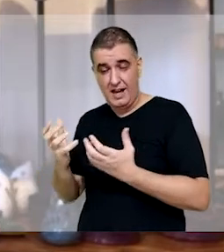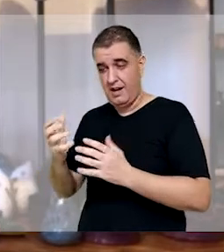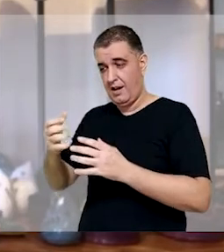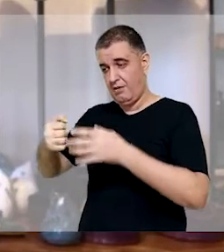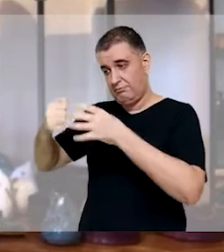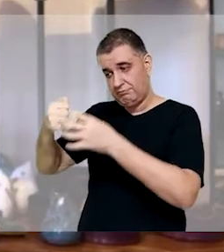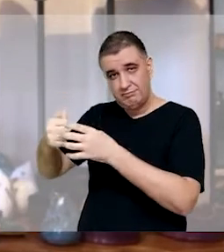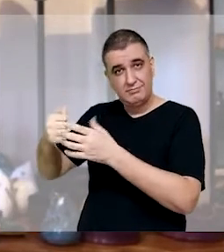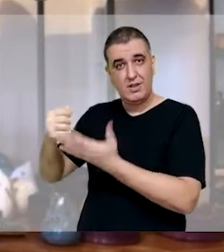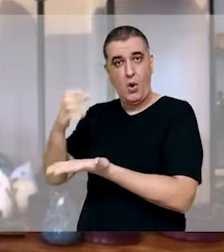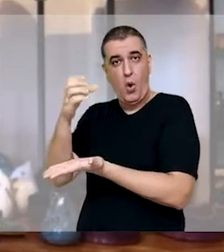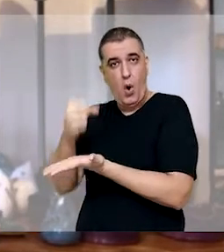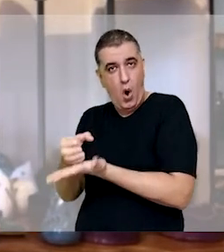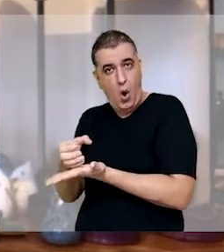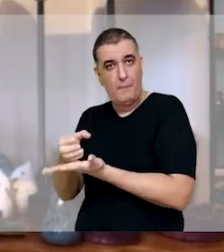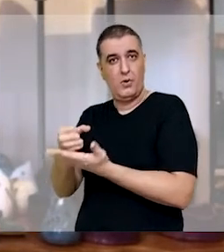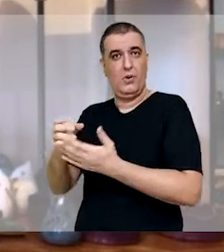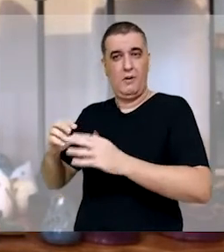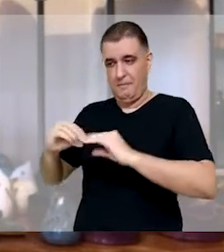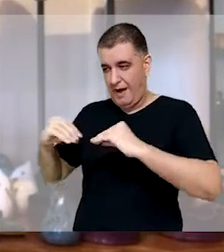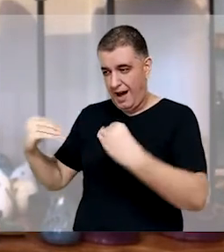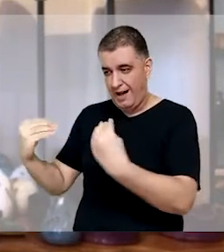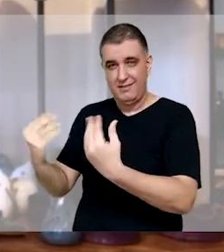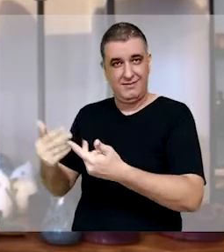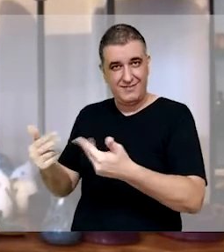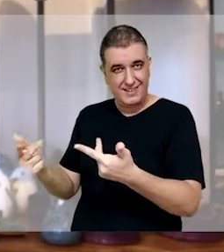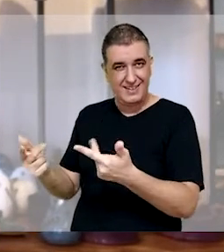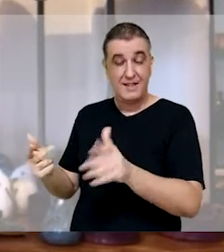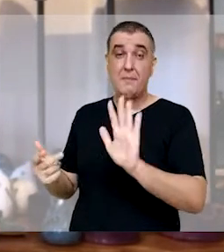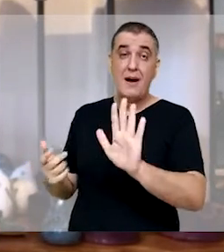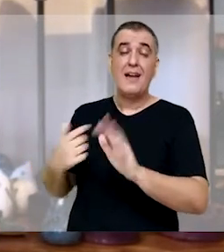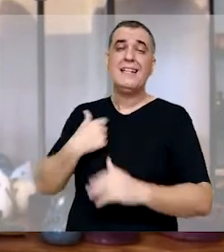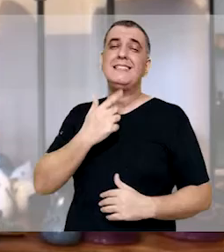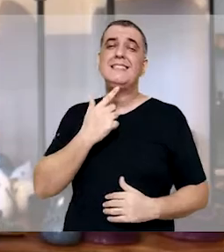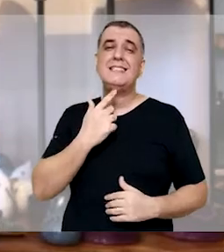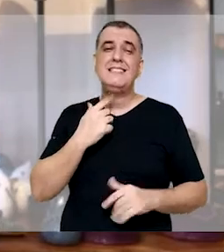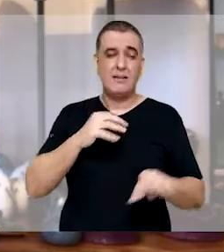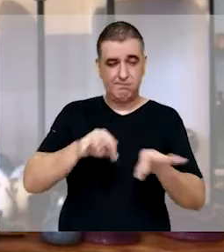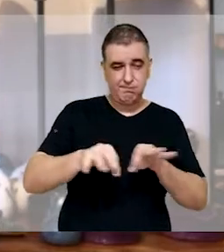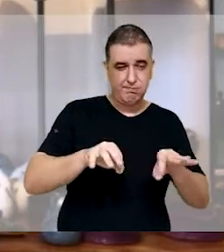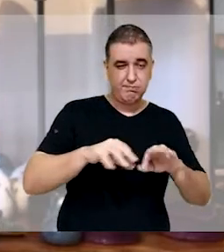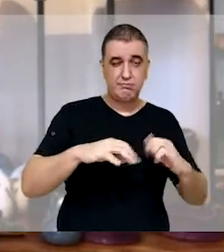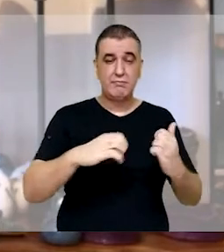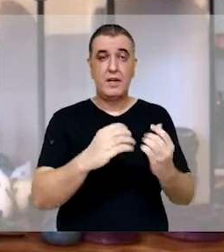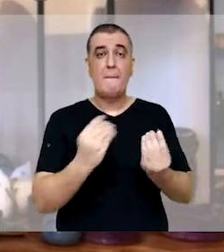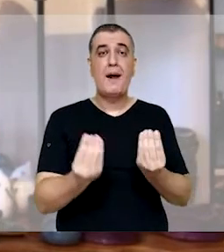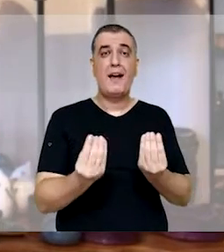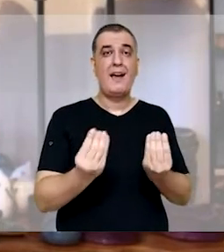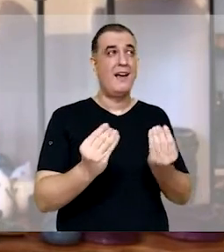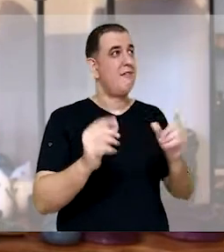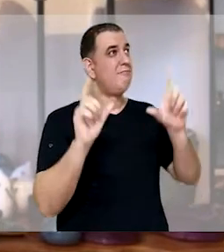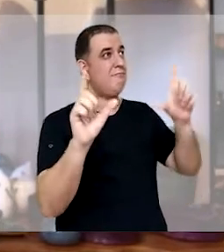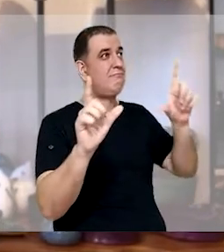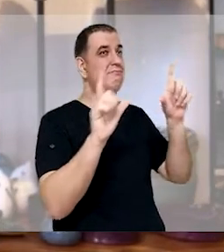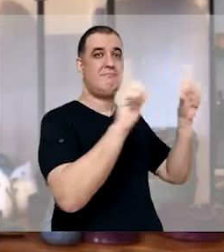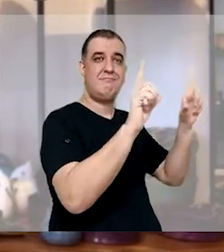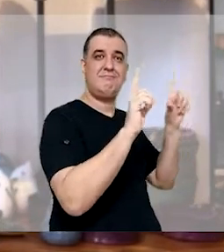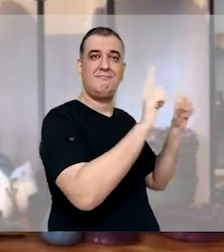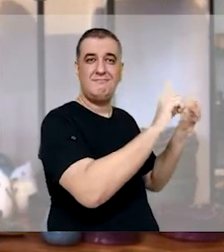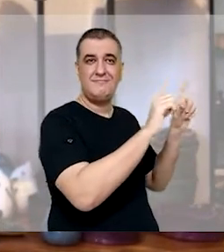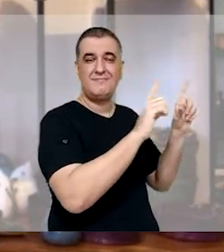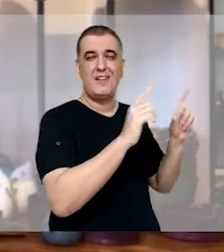ter uma expressão pessoal. Então eu vim morar sozinha. Ser ceramista são várias coisas, que tem a ver com uma